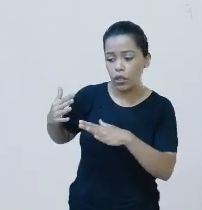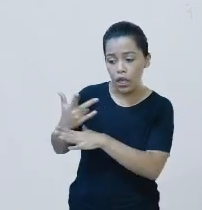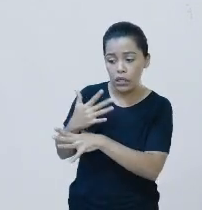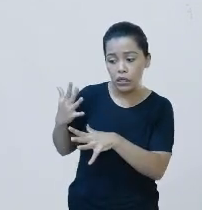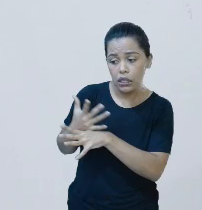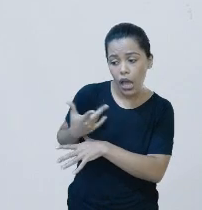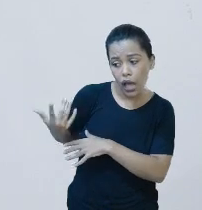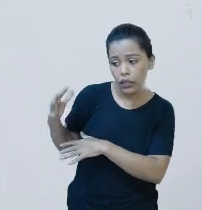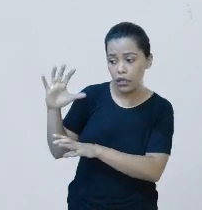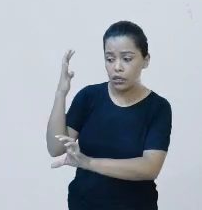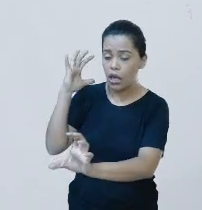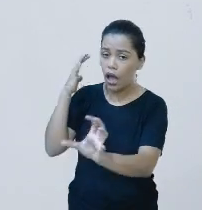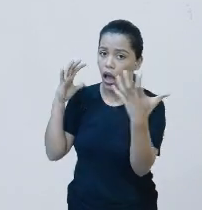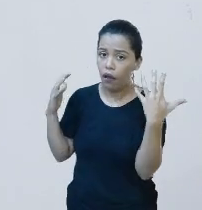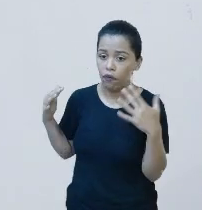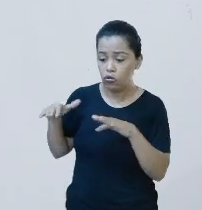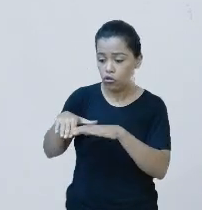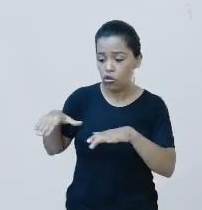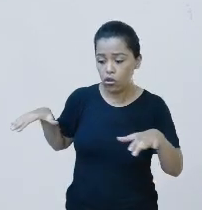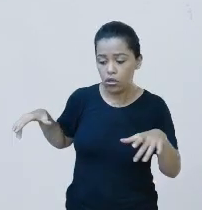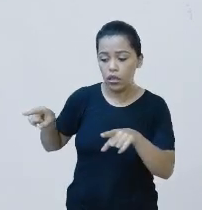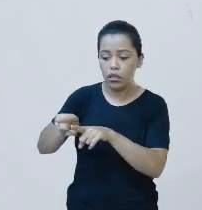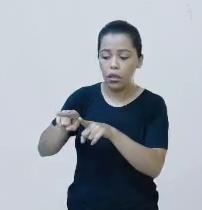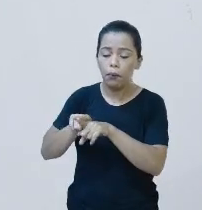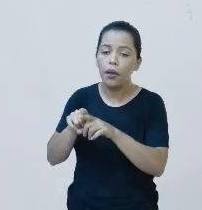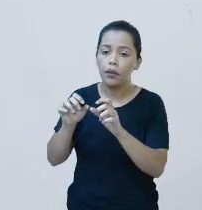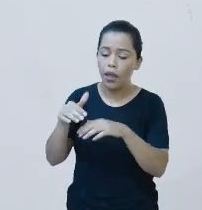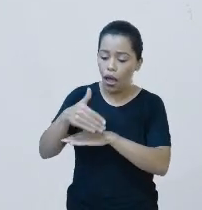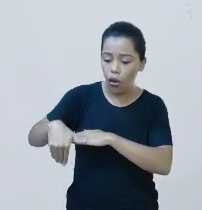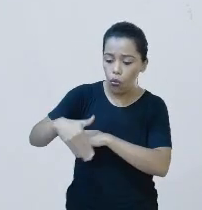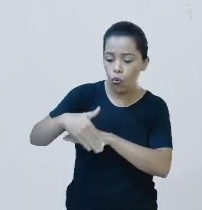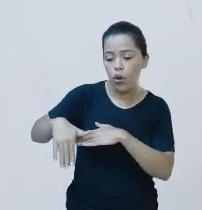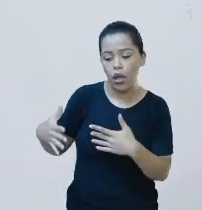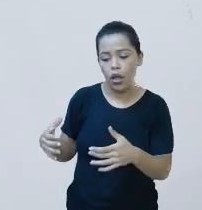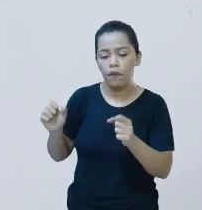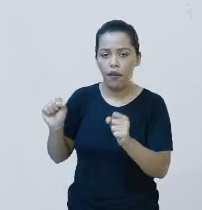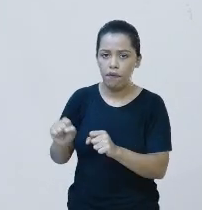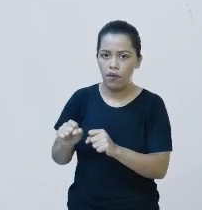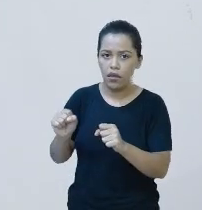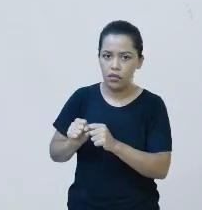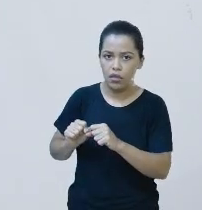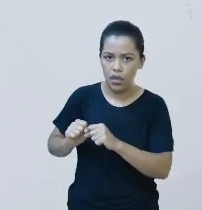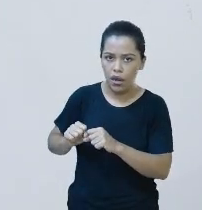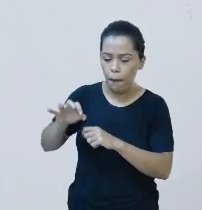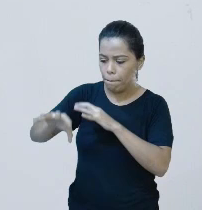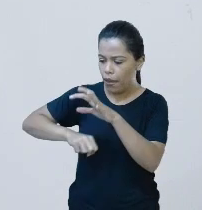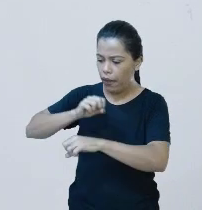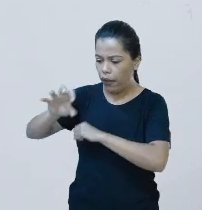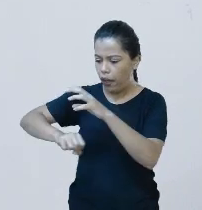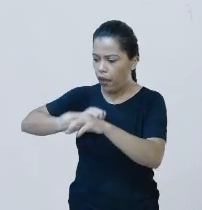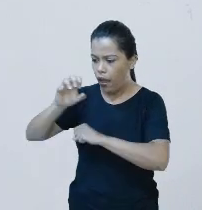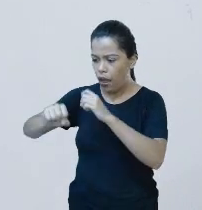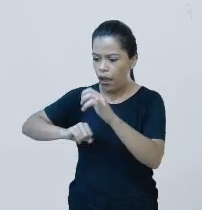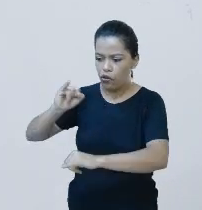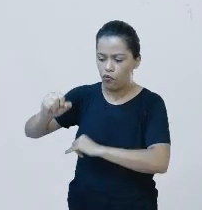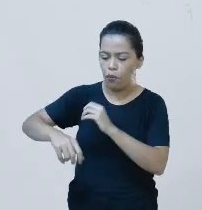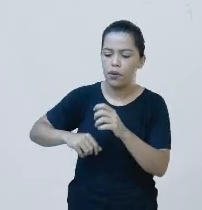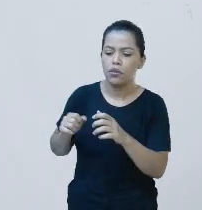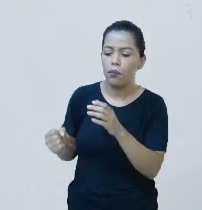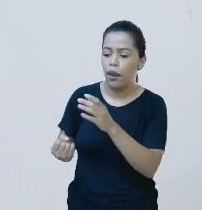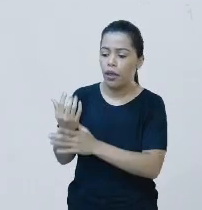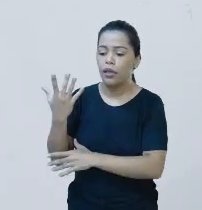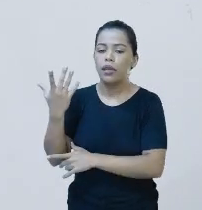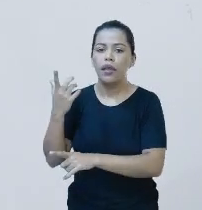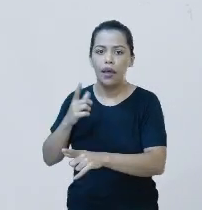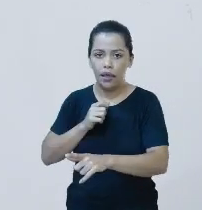cidade, das árvores, das calçadas. Então, ele vai fazer todo esse levantamento para produzir a sua reportagem.